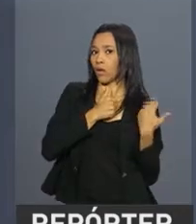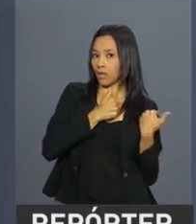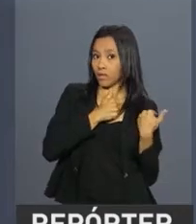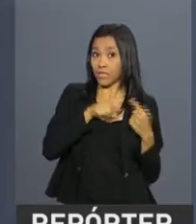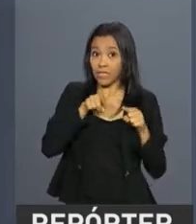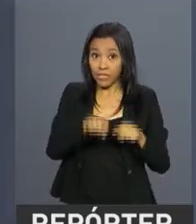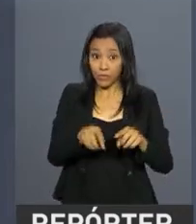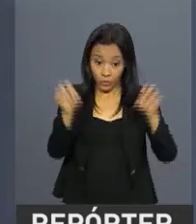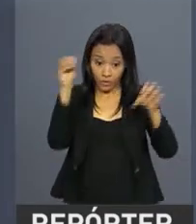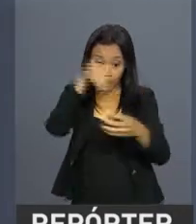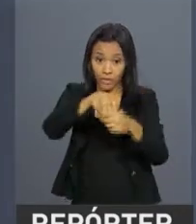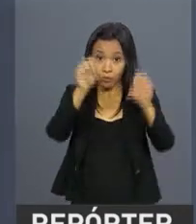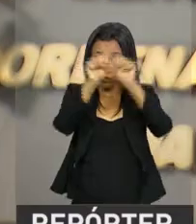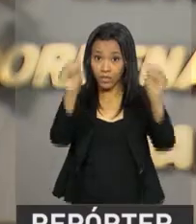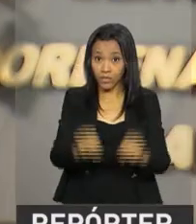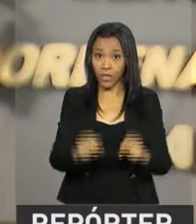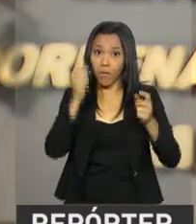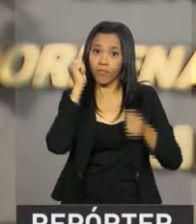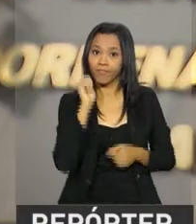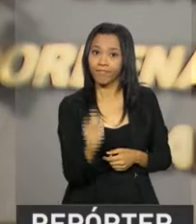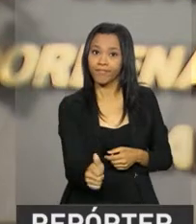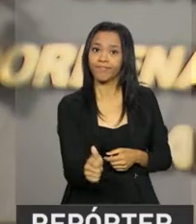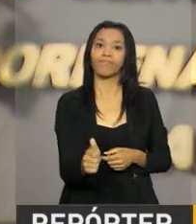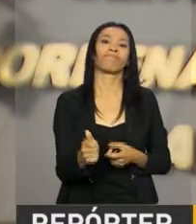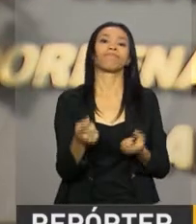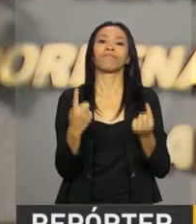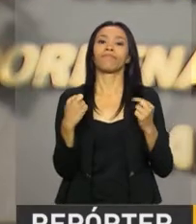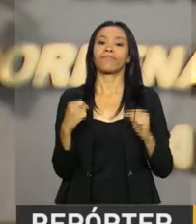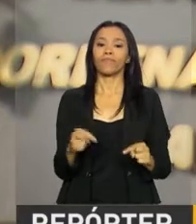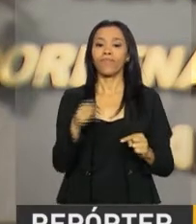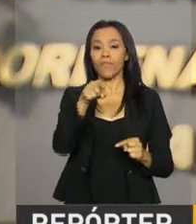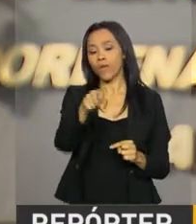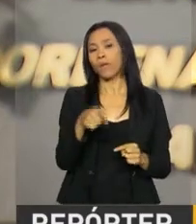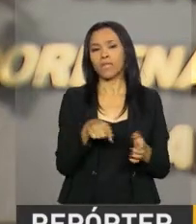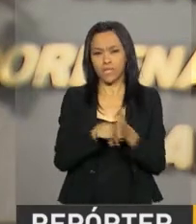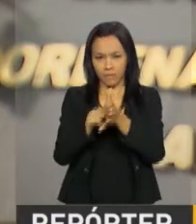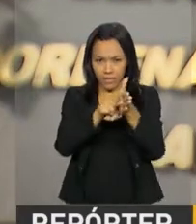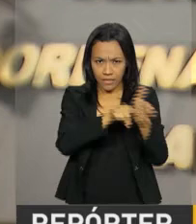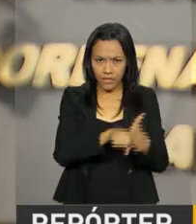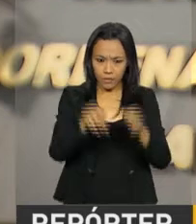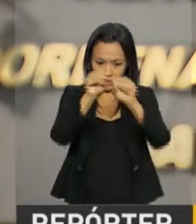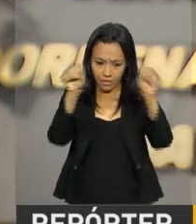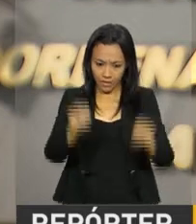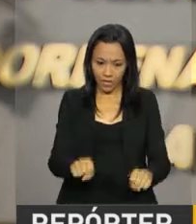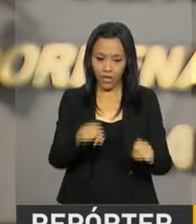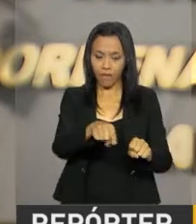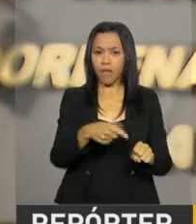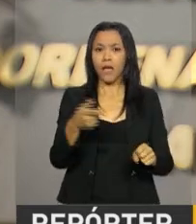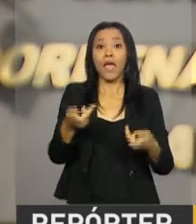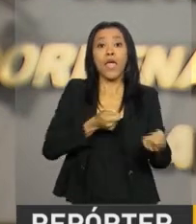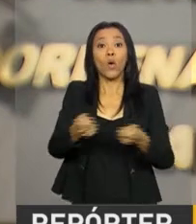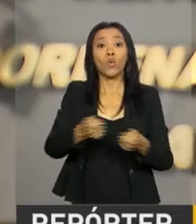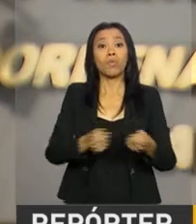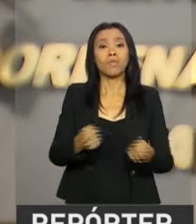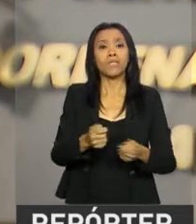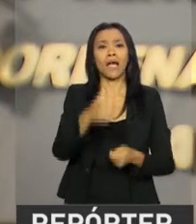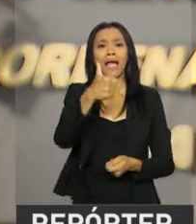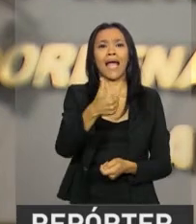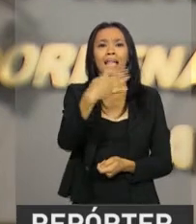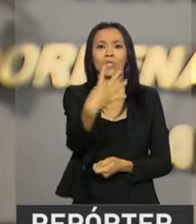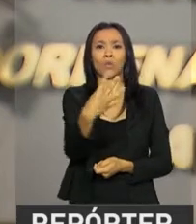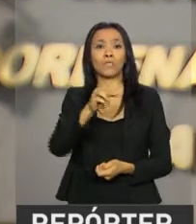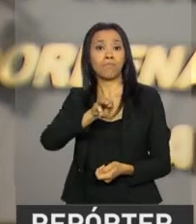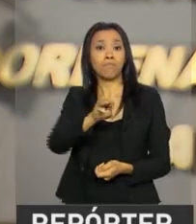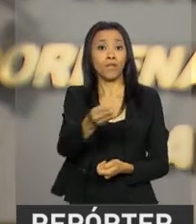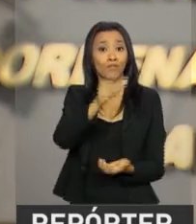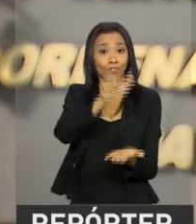forma automática com o inquérito policial eletrônico a estimativa economizar até 14 milhões de folhas de papel por